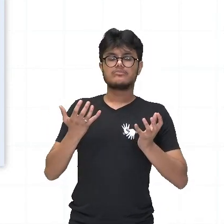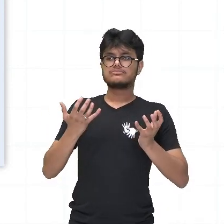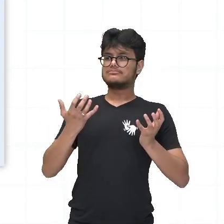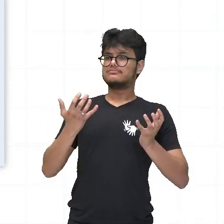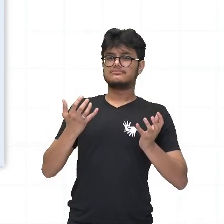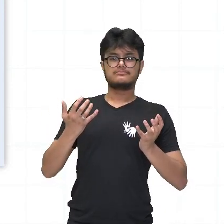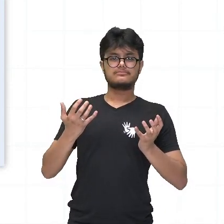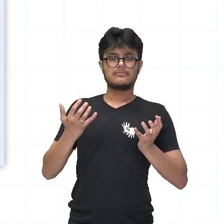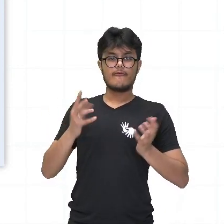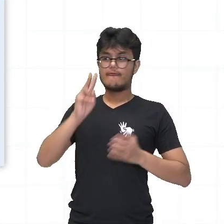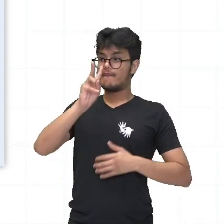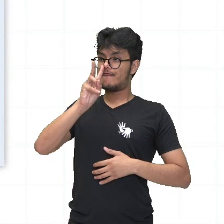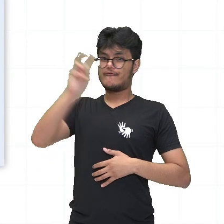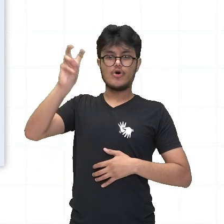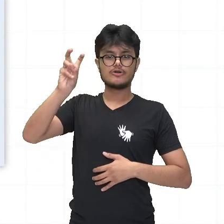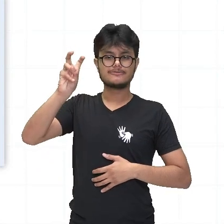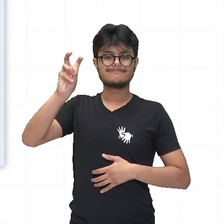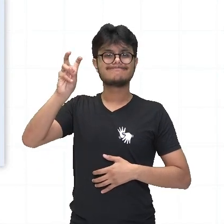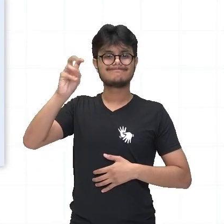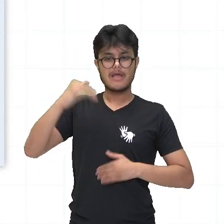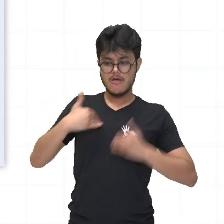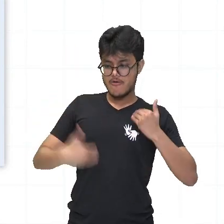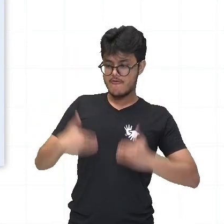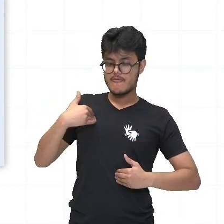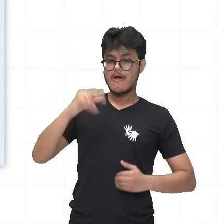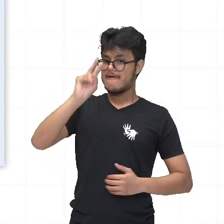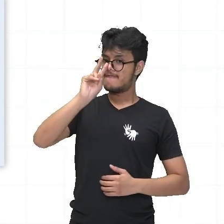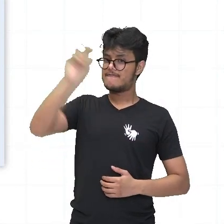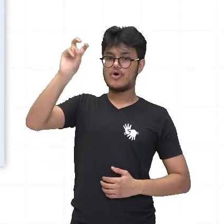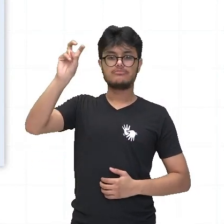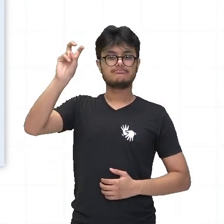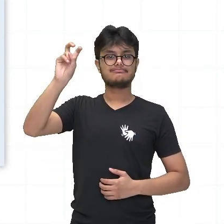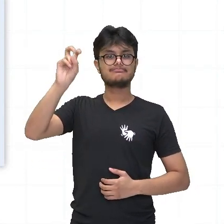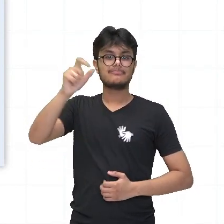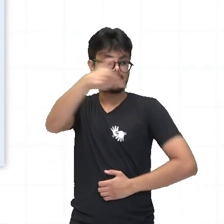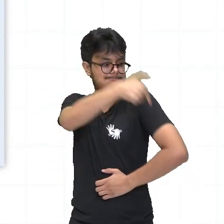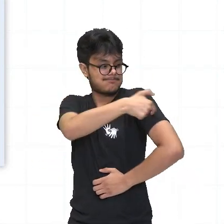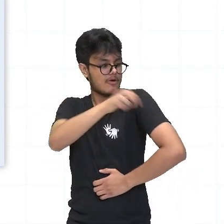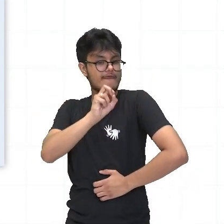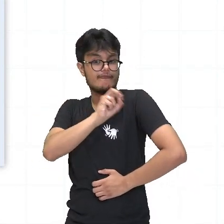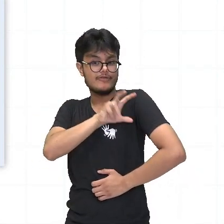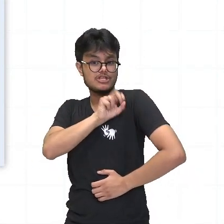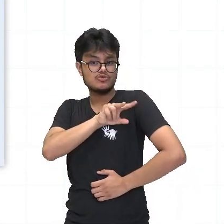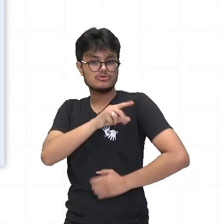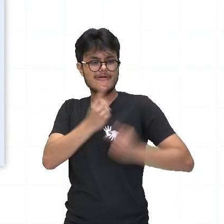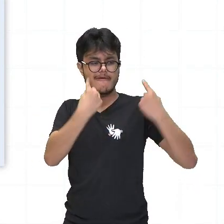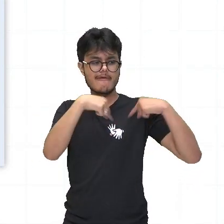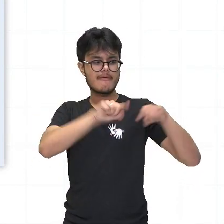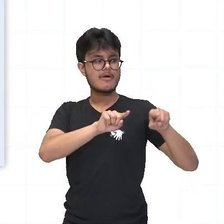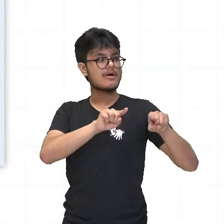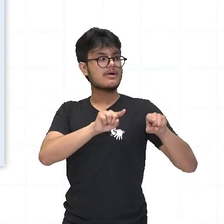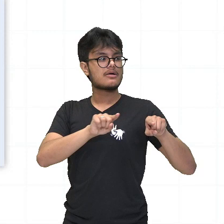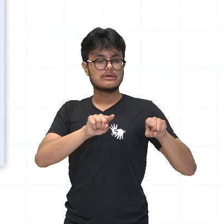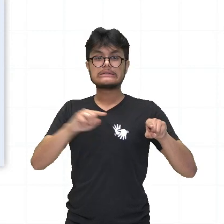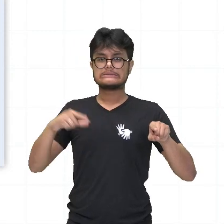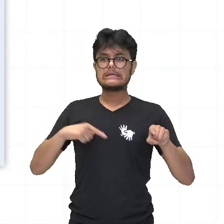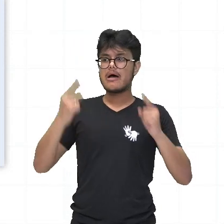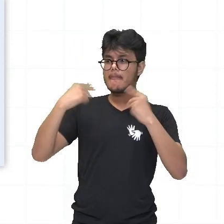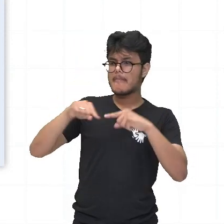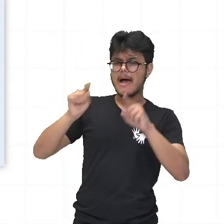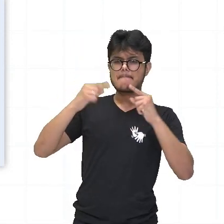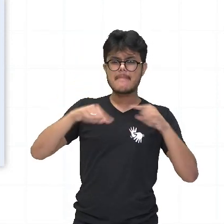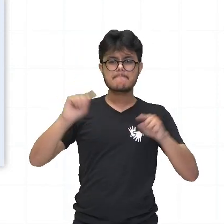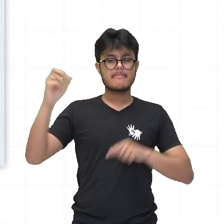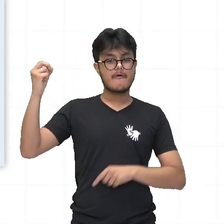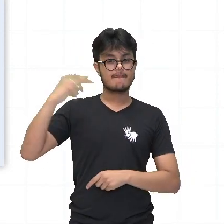ou inativado. O organismo ele começa a criar barreiras contra o vírus e inicia a combater, o que vai